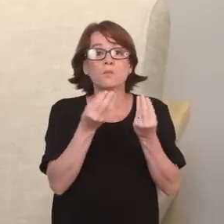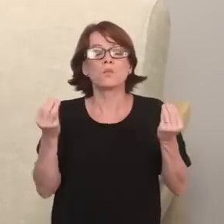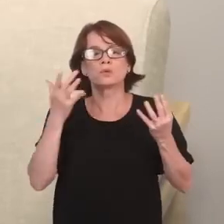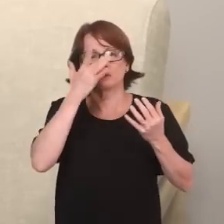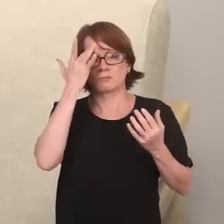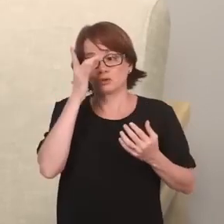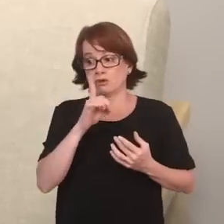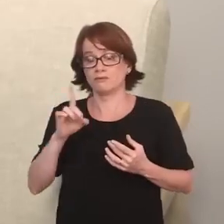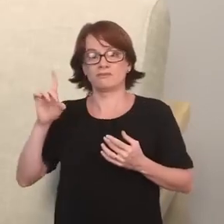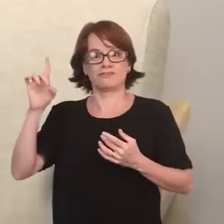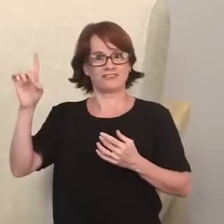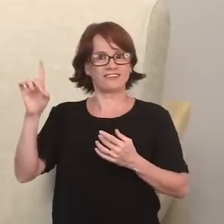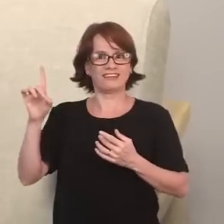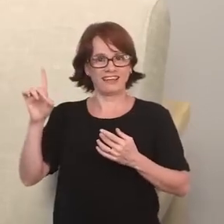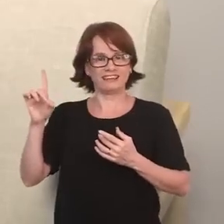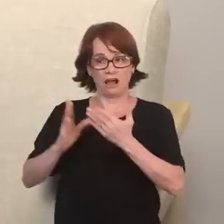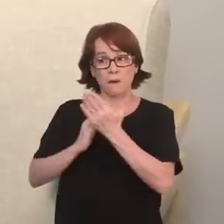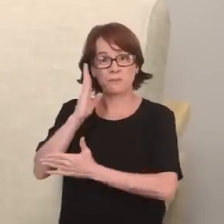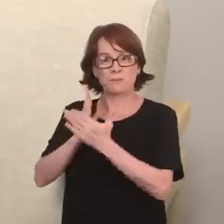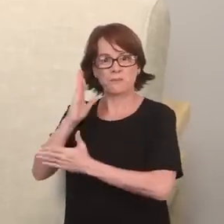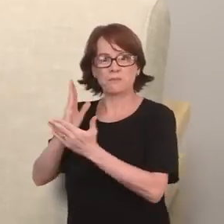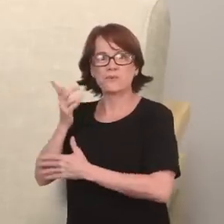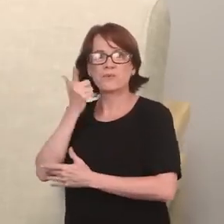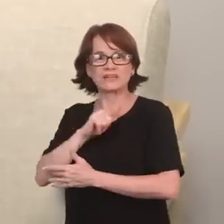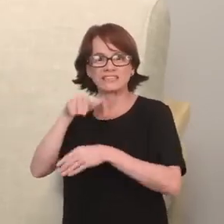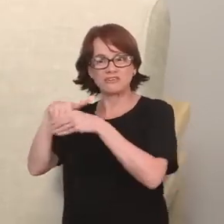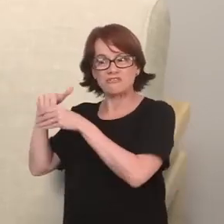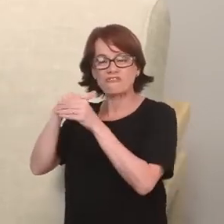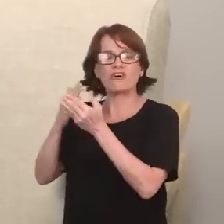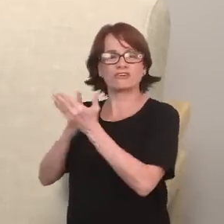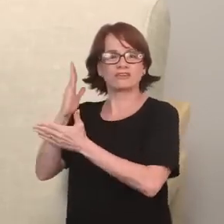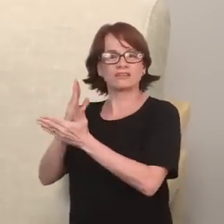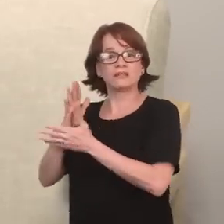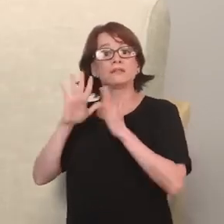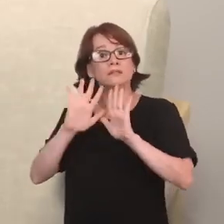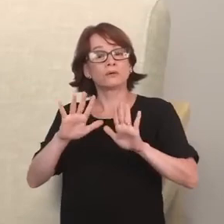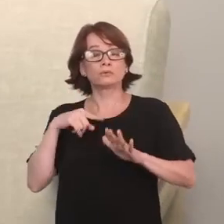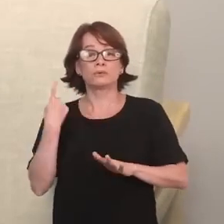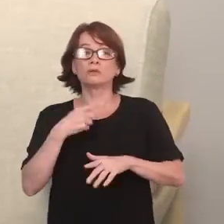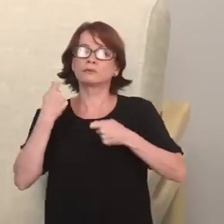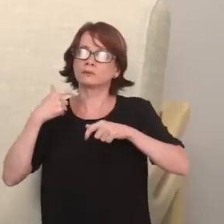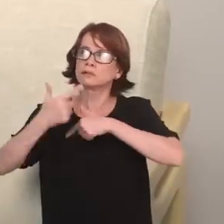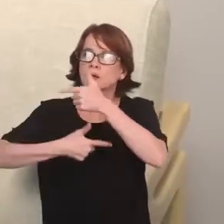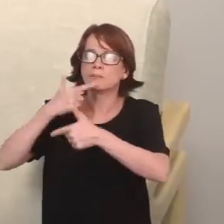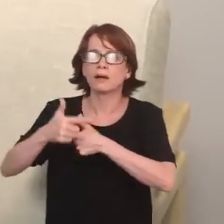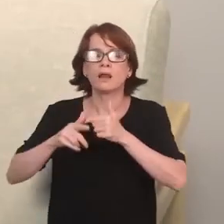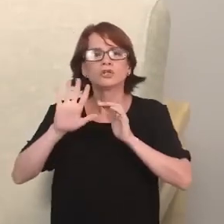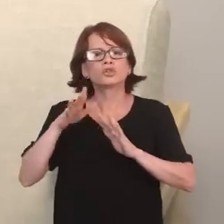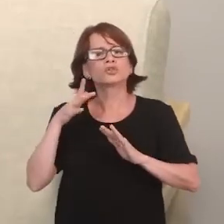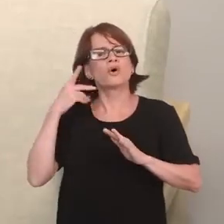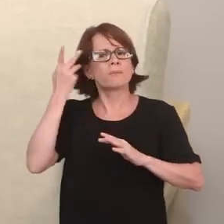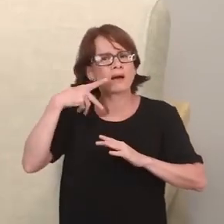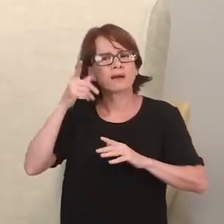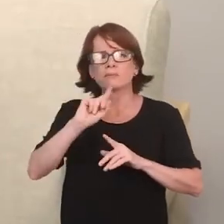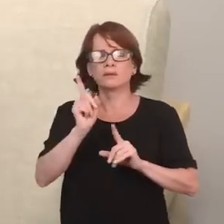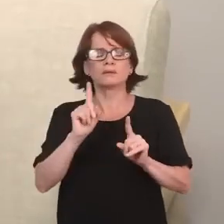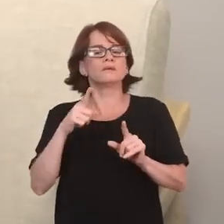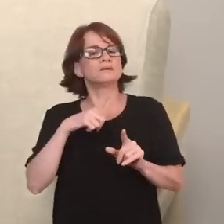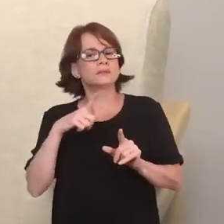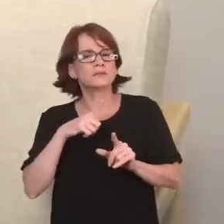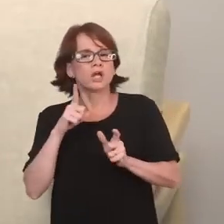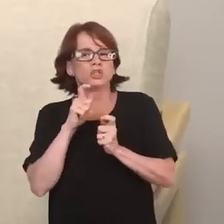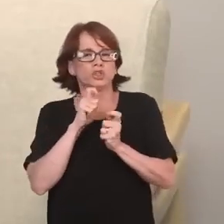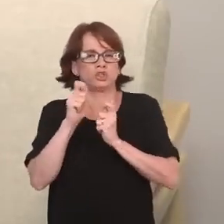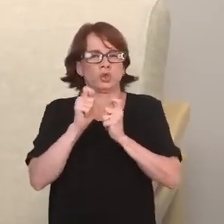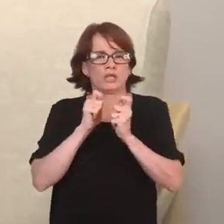grande. Então a gente precisa se organizar, trabalhar não só parlamentar, mas você tem os intelectuais de direita, jornalistas,